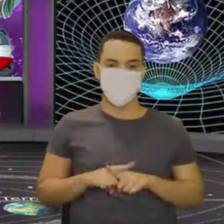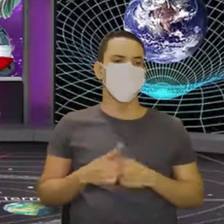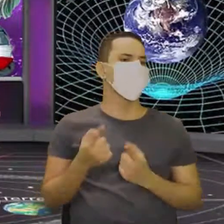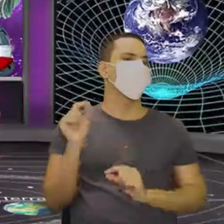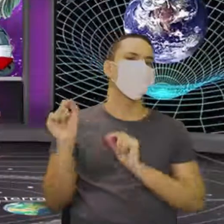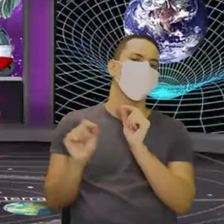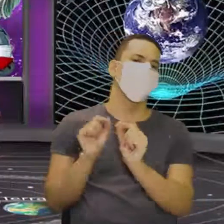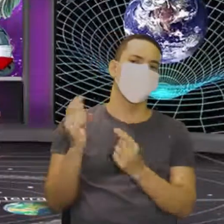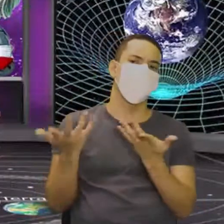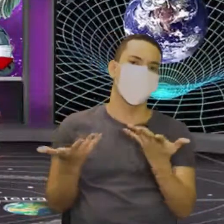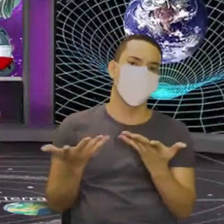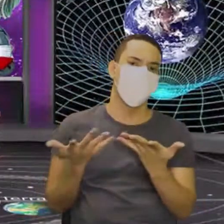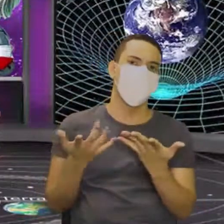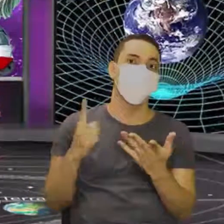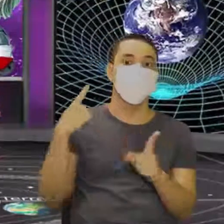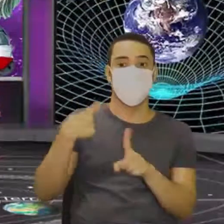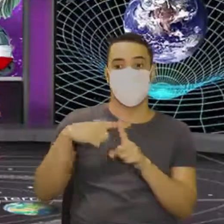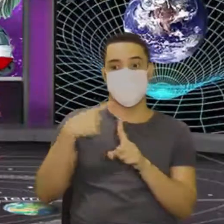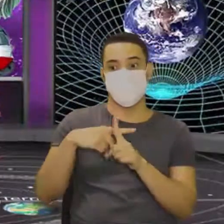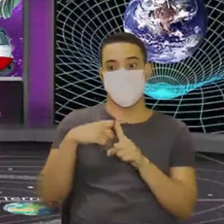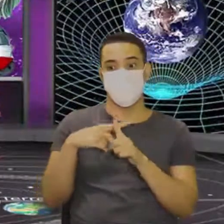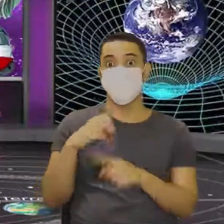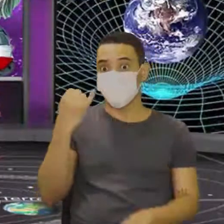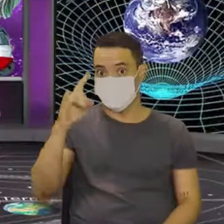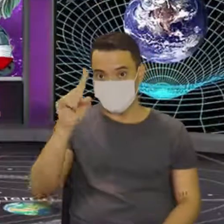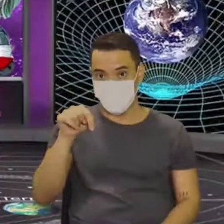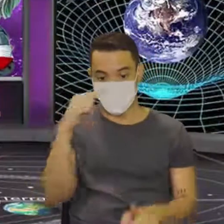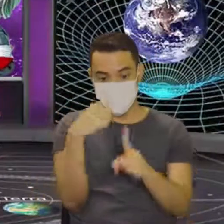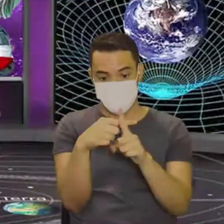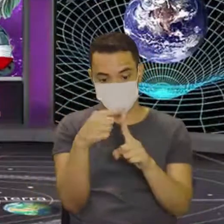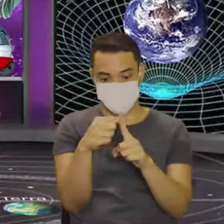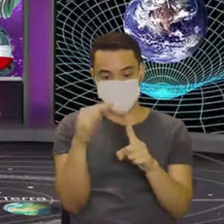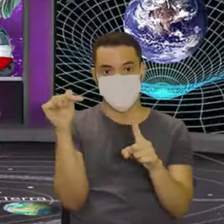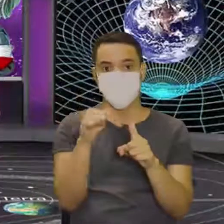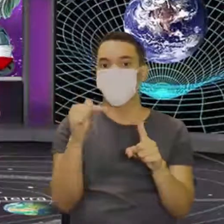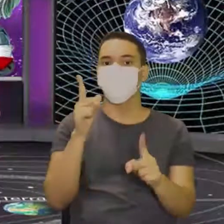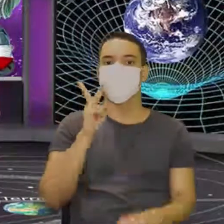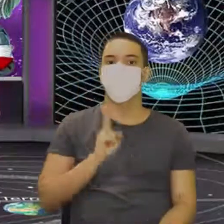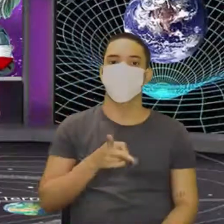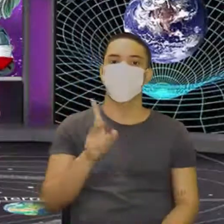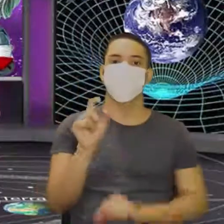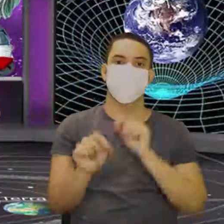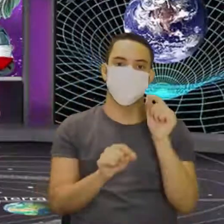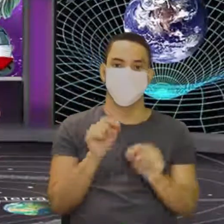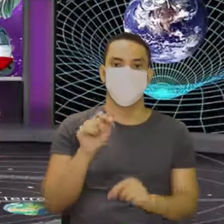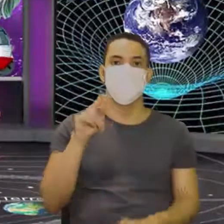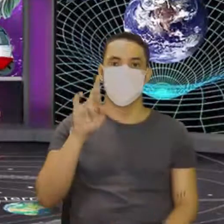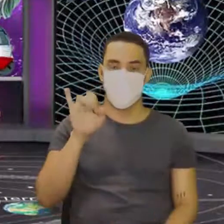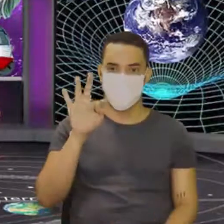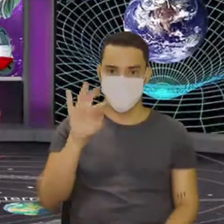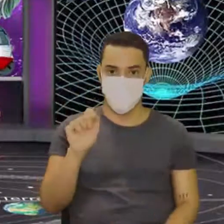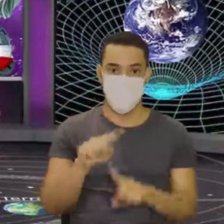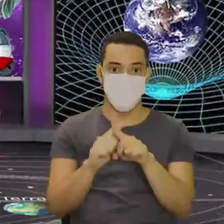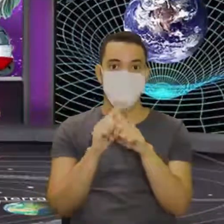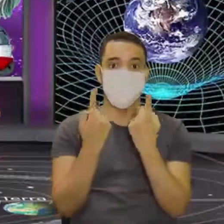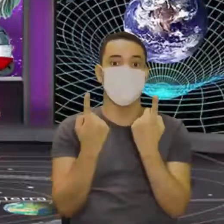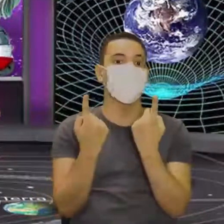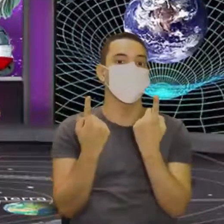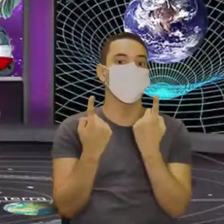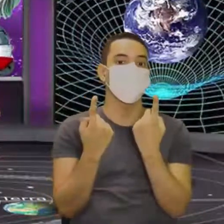que? Positivo. Opa, se é positivo, vai continuar sendo uma reta, mas nesse caso vai ser o